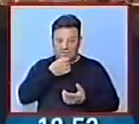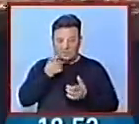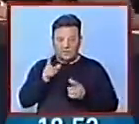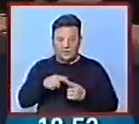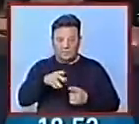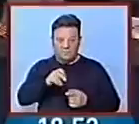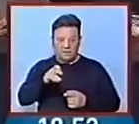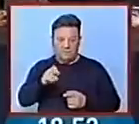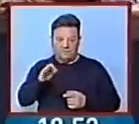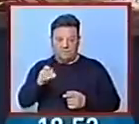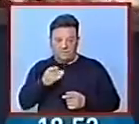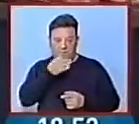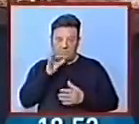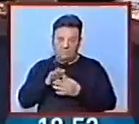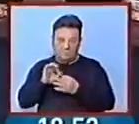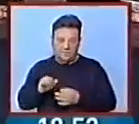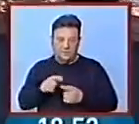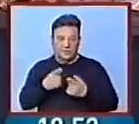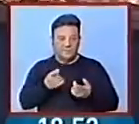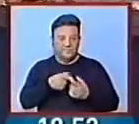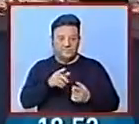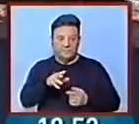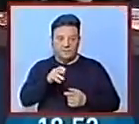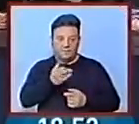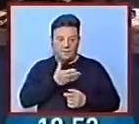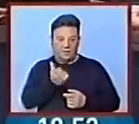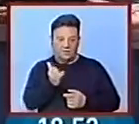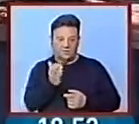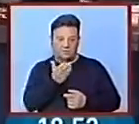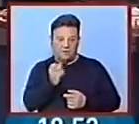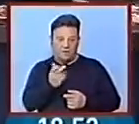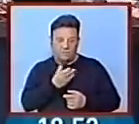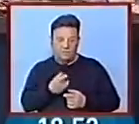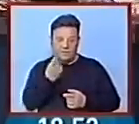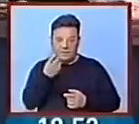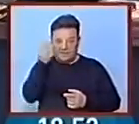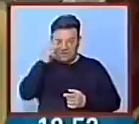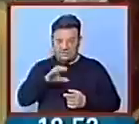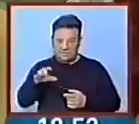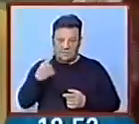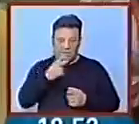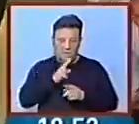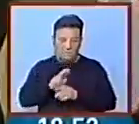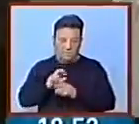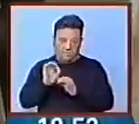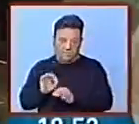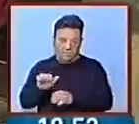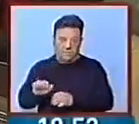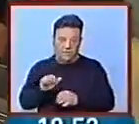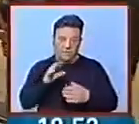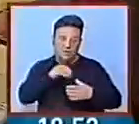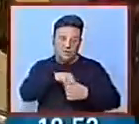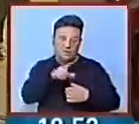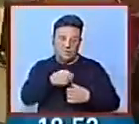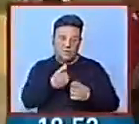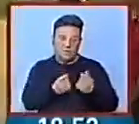o marafado, temos aquelas do maldiçoado. Cada região goza de um vocabulário próprio. Isso inclui a